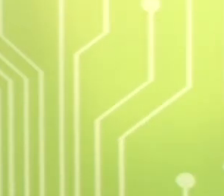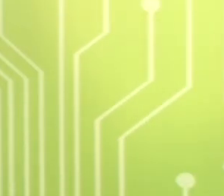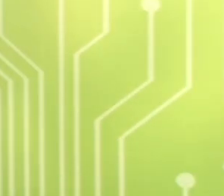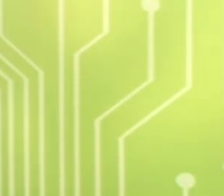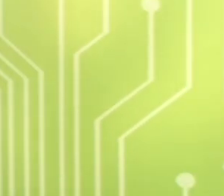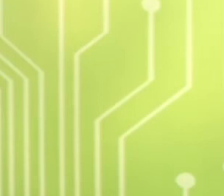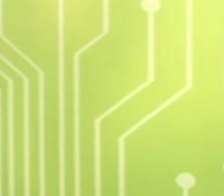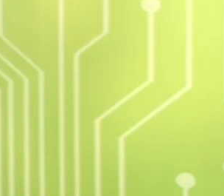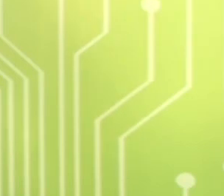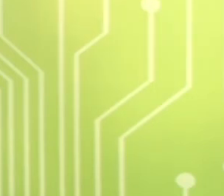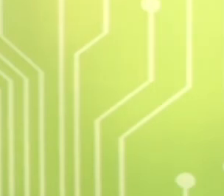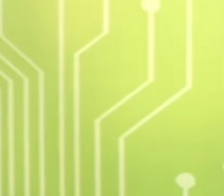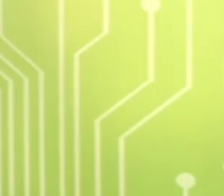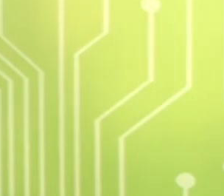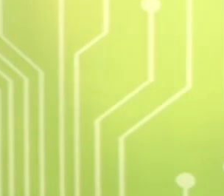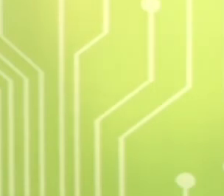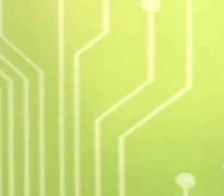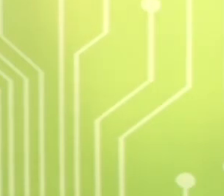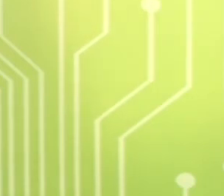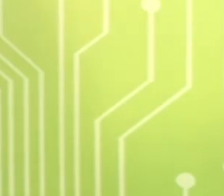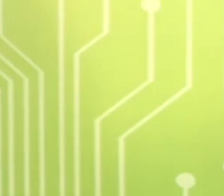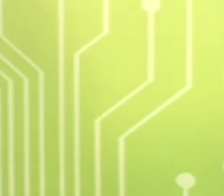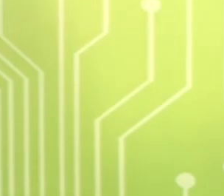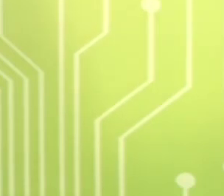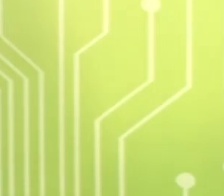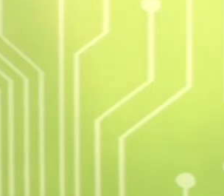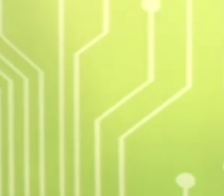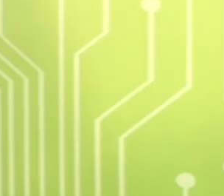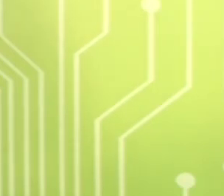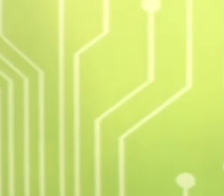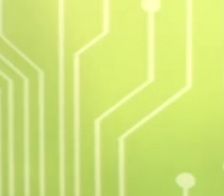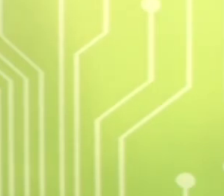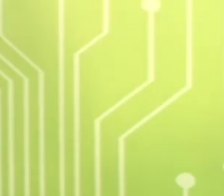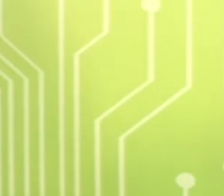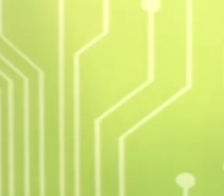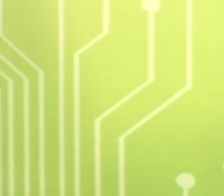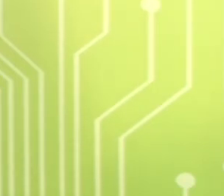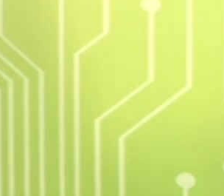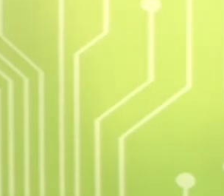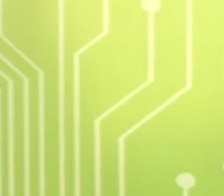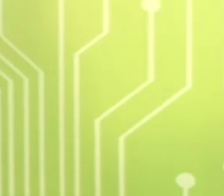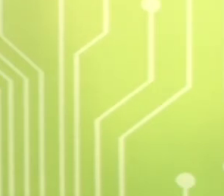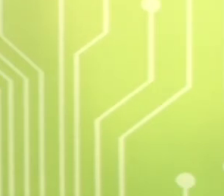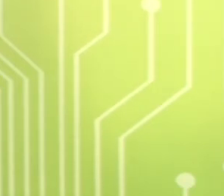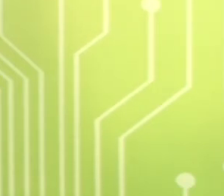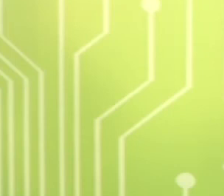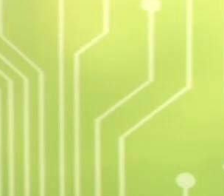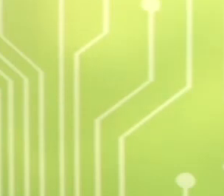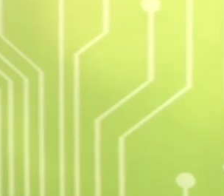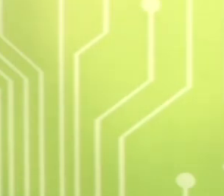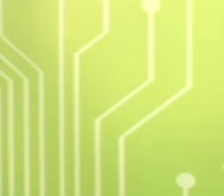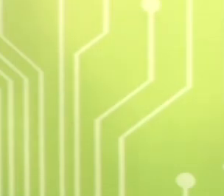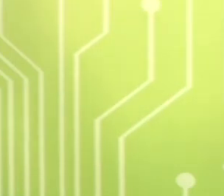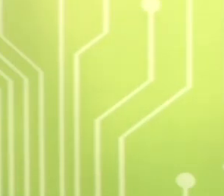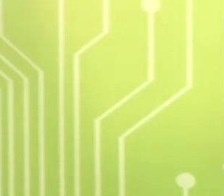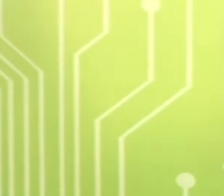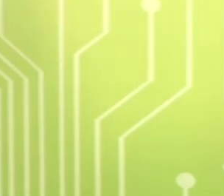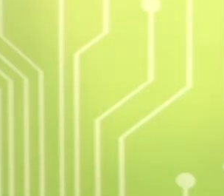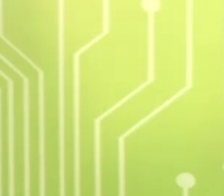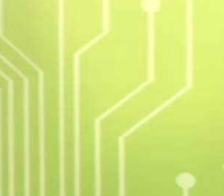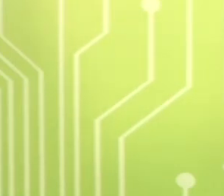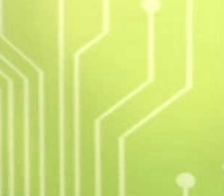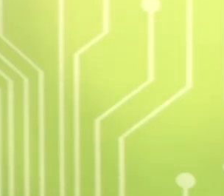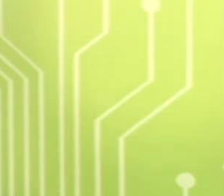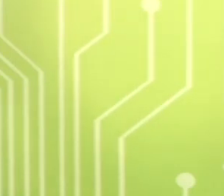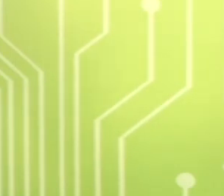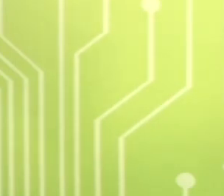percurso, até porque isso influencia muito na nota de vocês, na nota média final de vocês, tá? Então, eu espero que vocês se atentem a